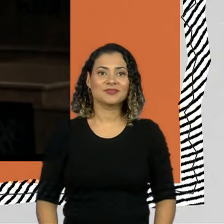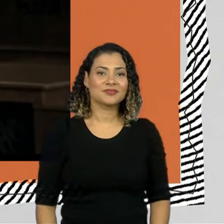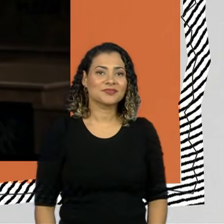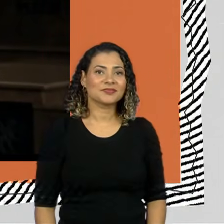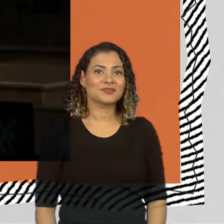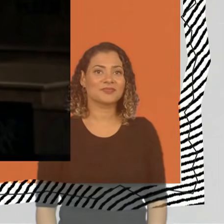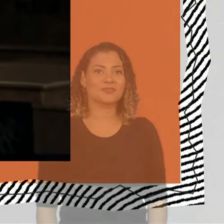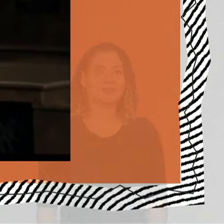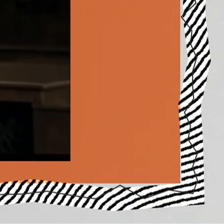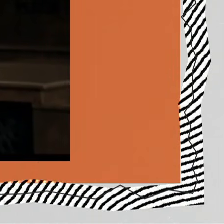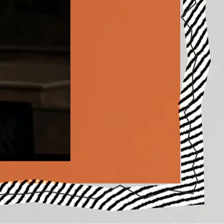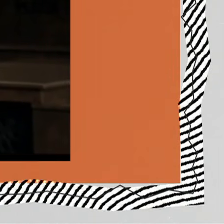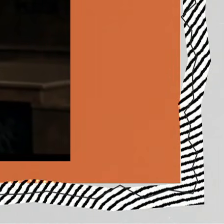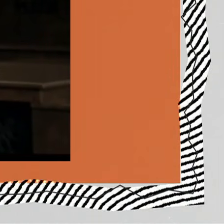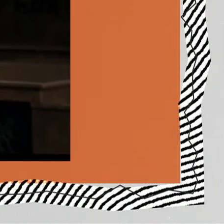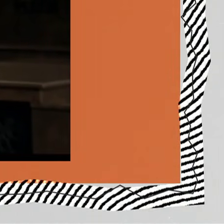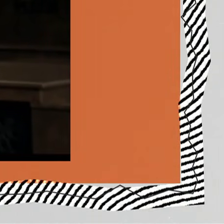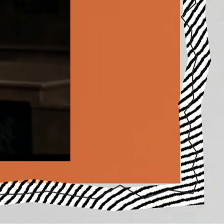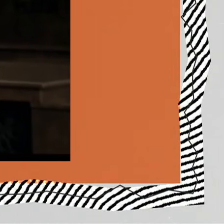Ser